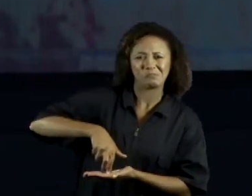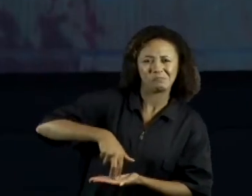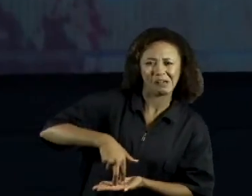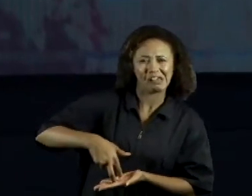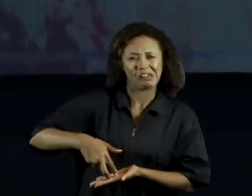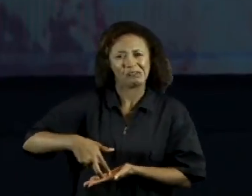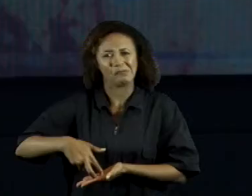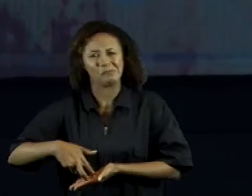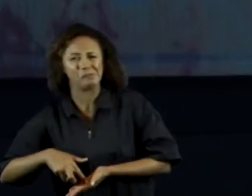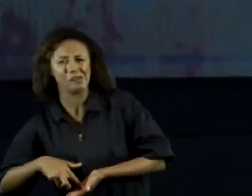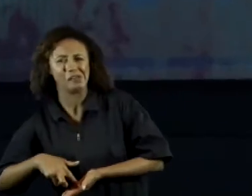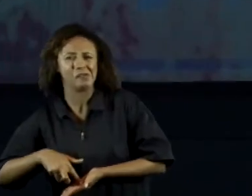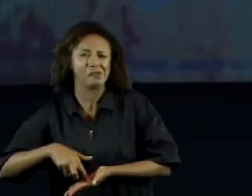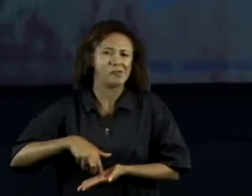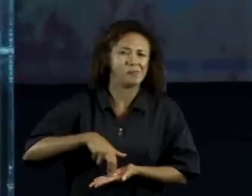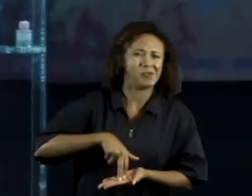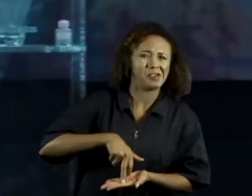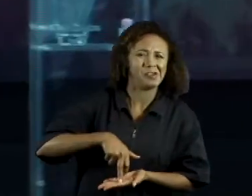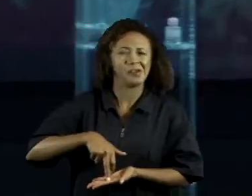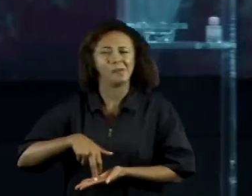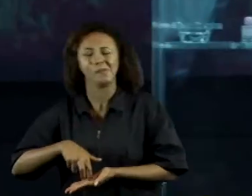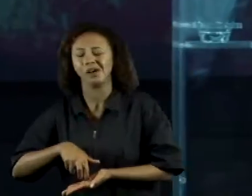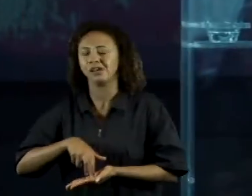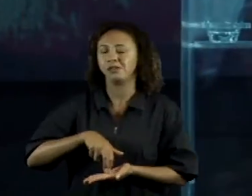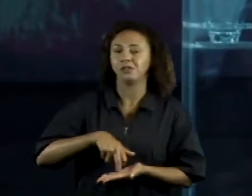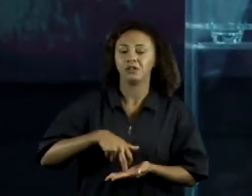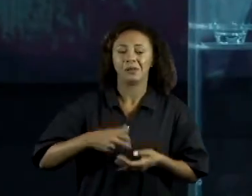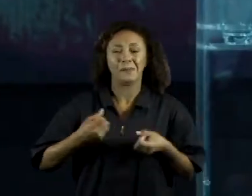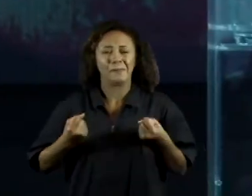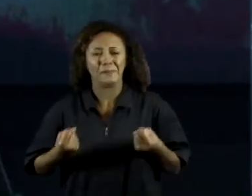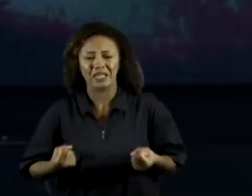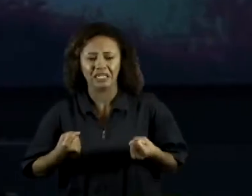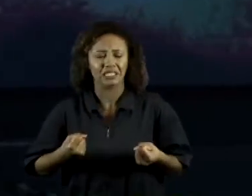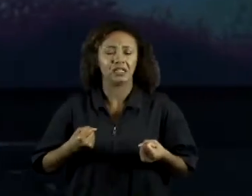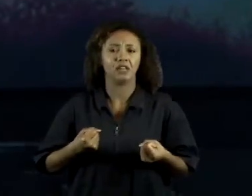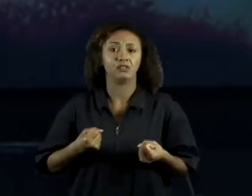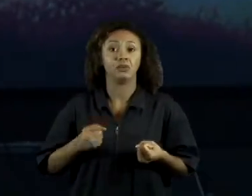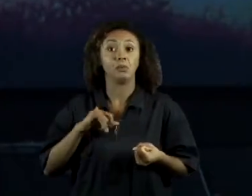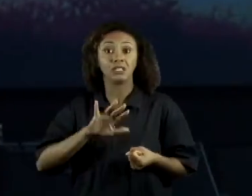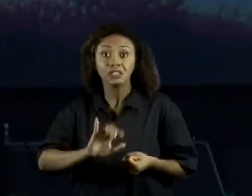empurra, que te leva ao progresso.